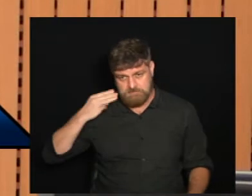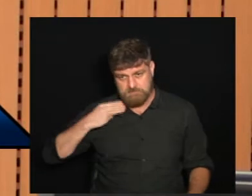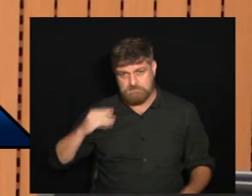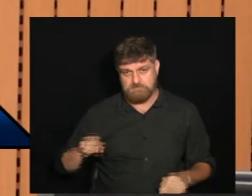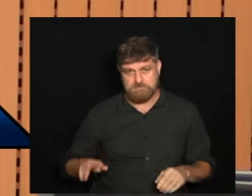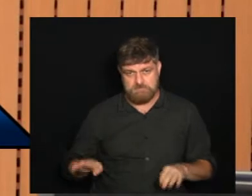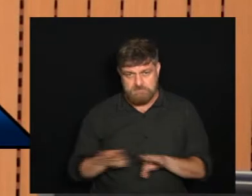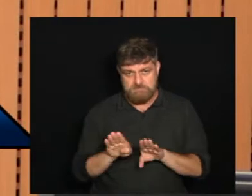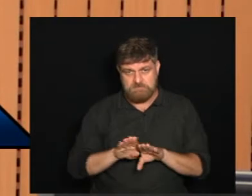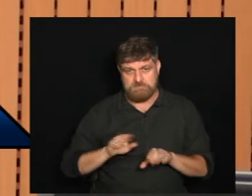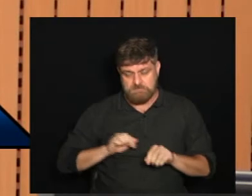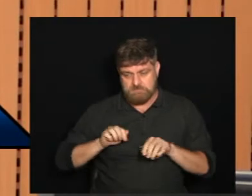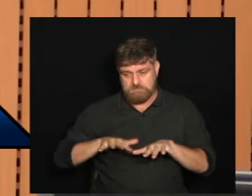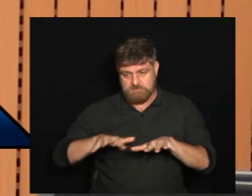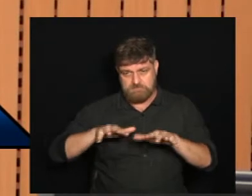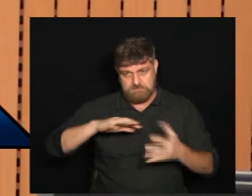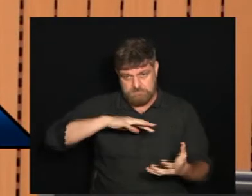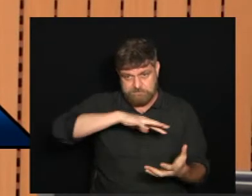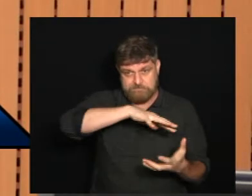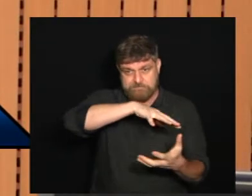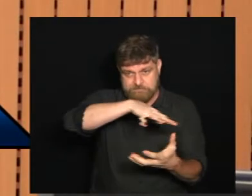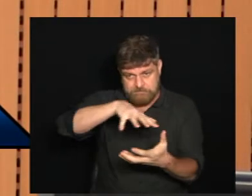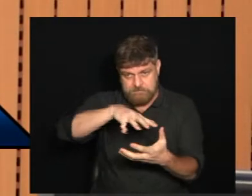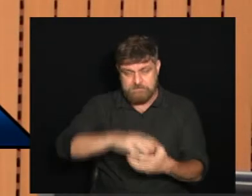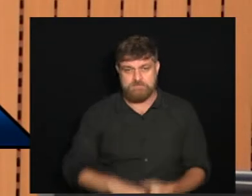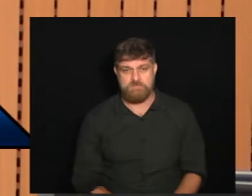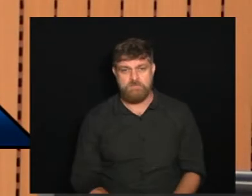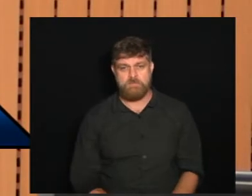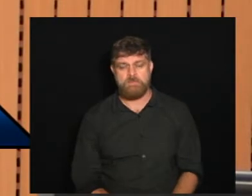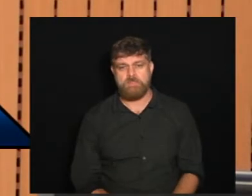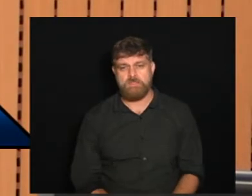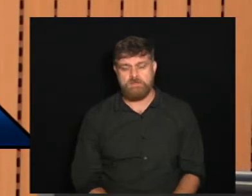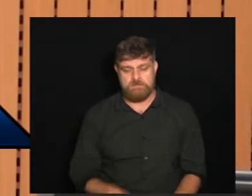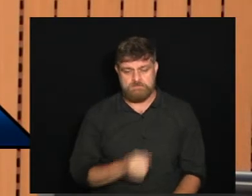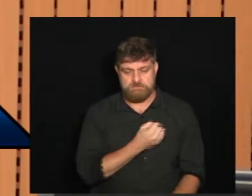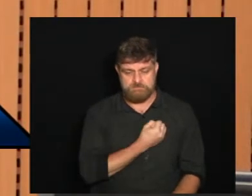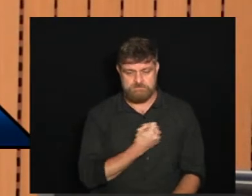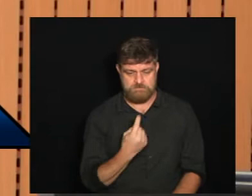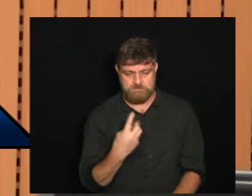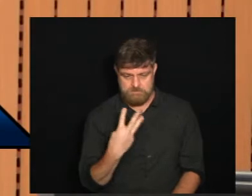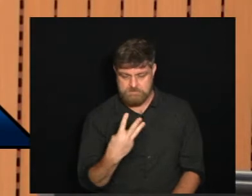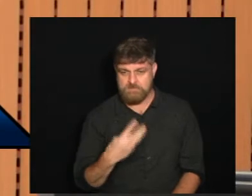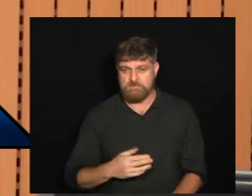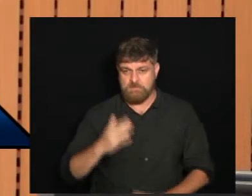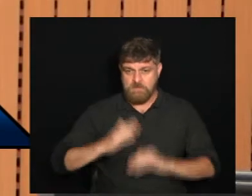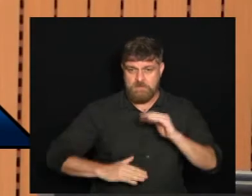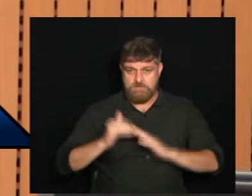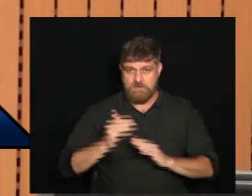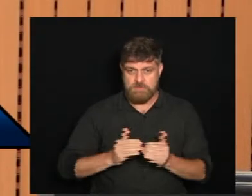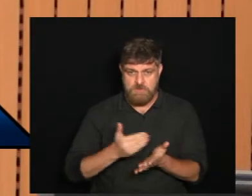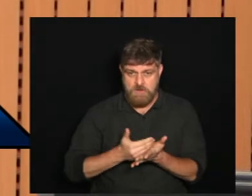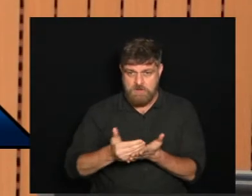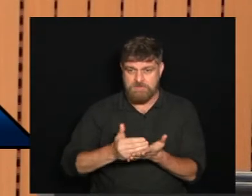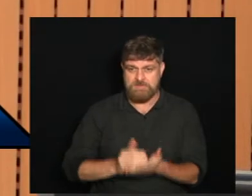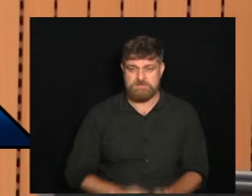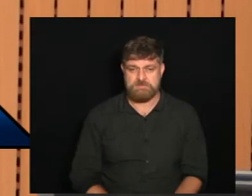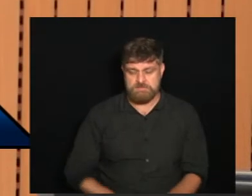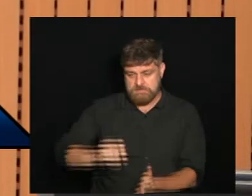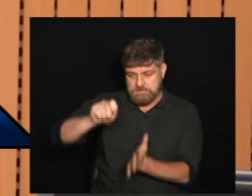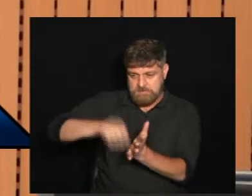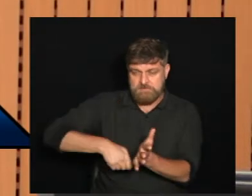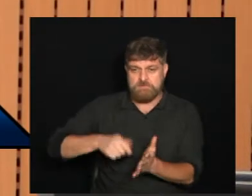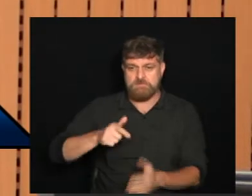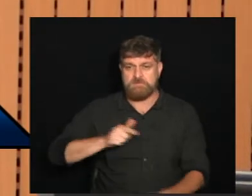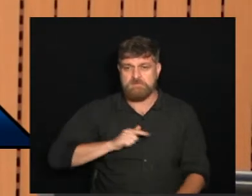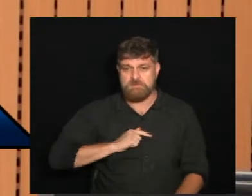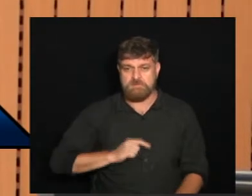a evolução do quadro epidemiológico. Artigo 13º. Esse ato entra em vigor na data de sua assinatura, devendo